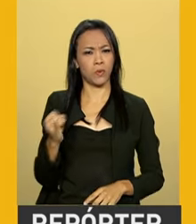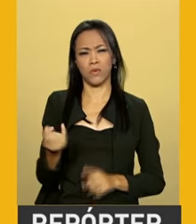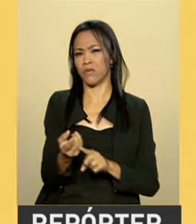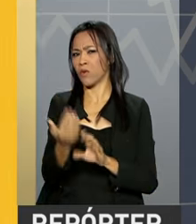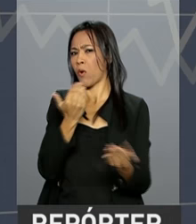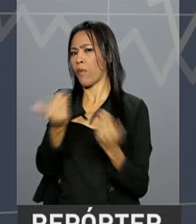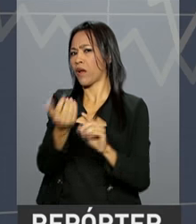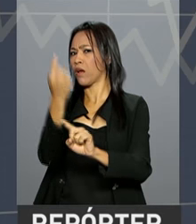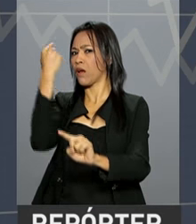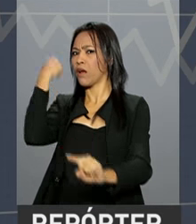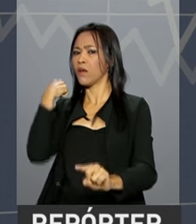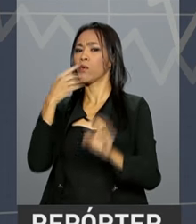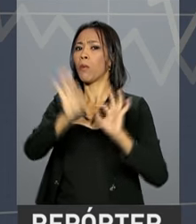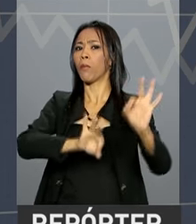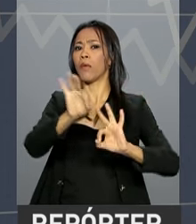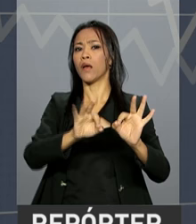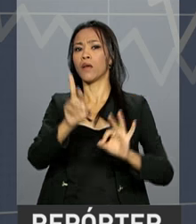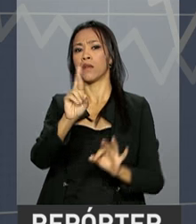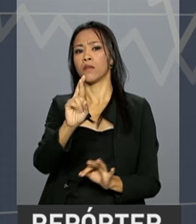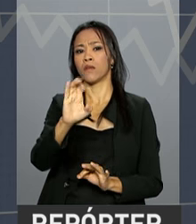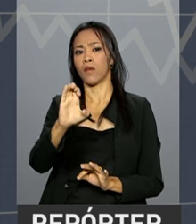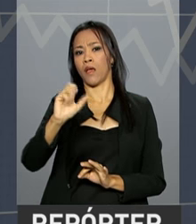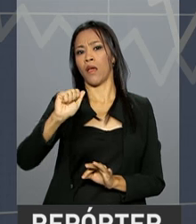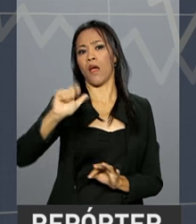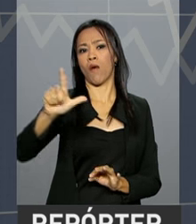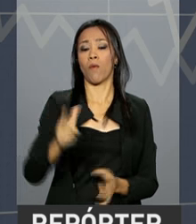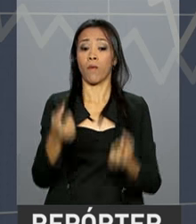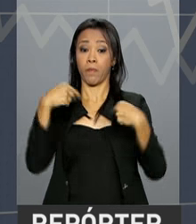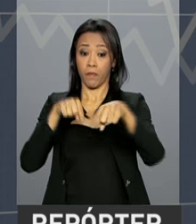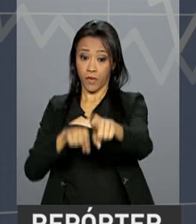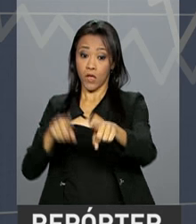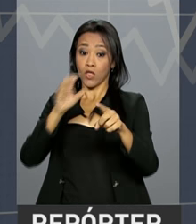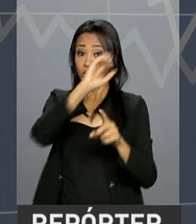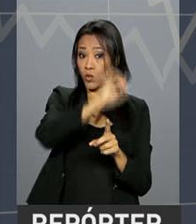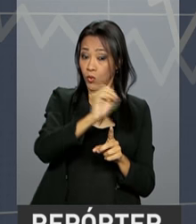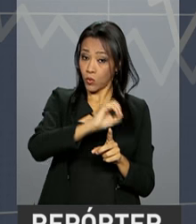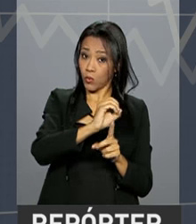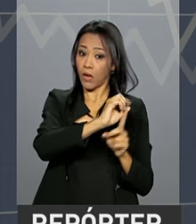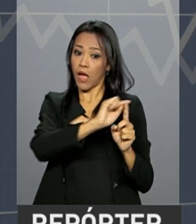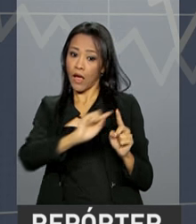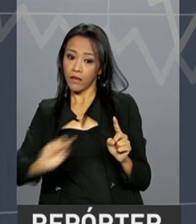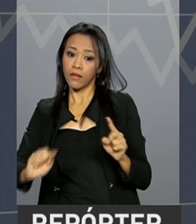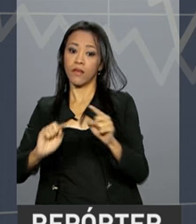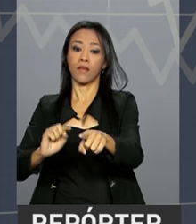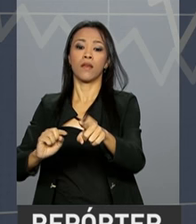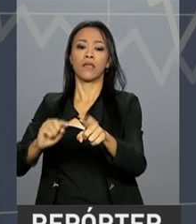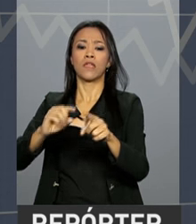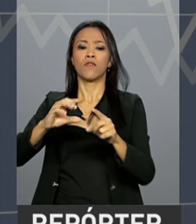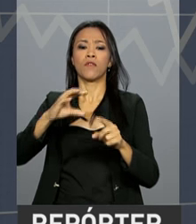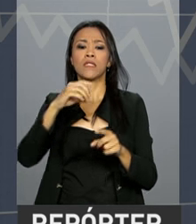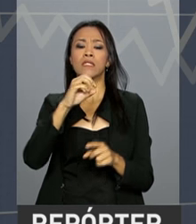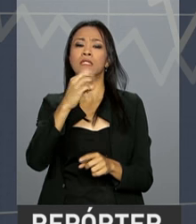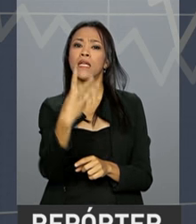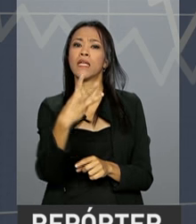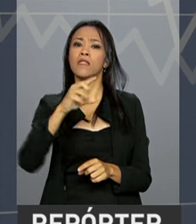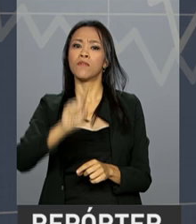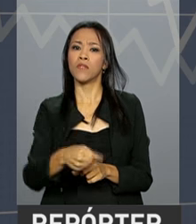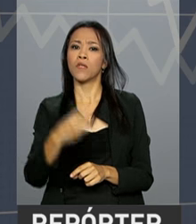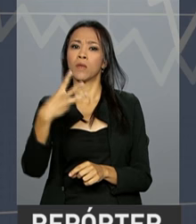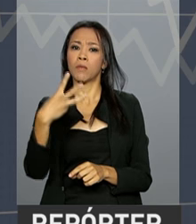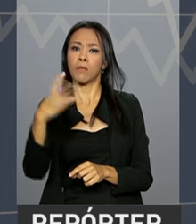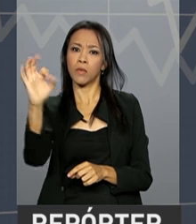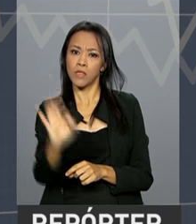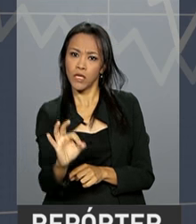real de outubro do ano passado até abril deste ano o banco central cortou três pontos percentuais nos juros